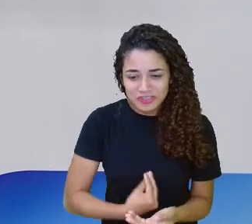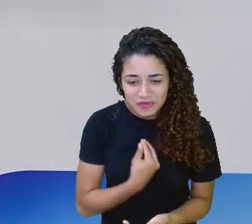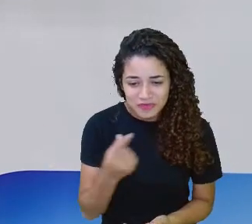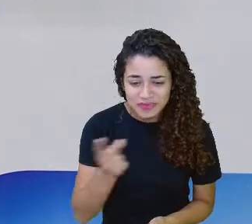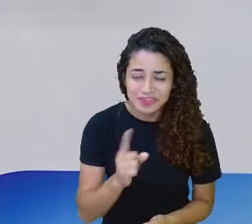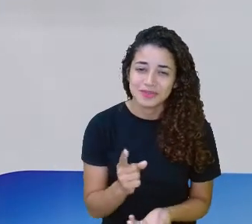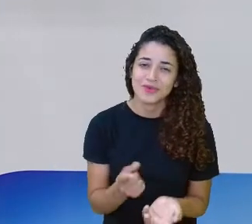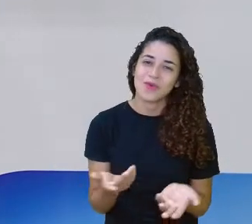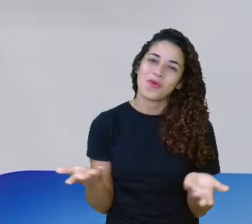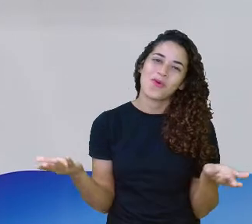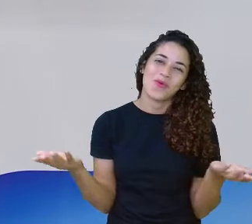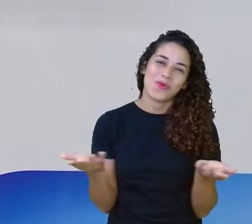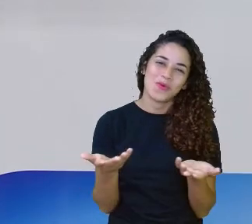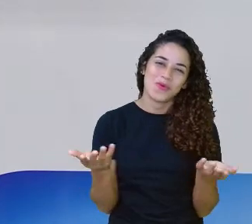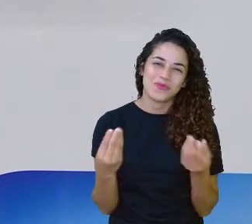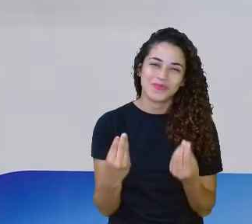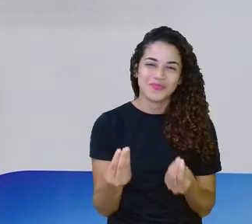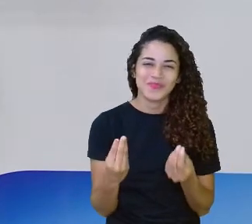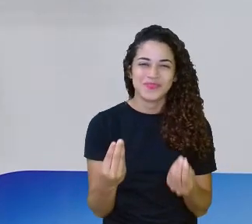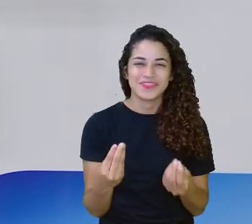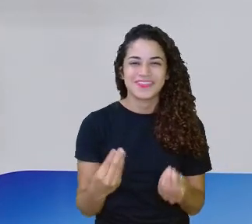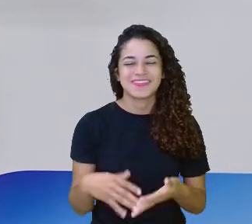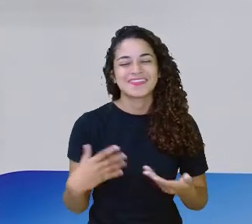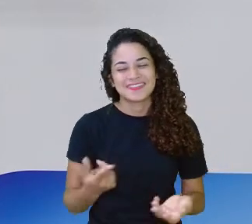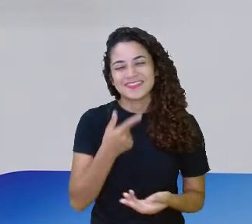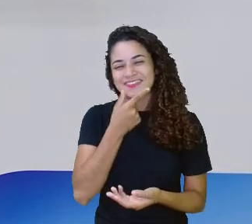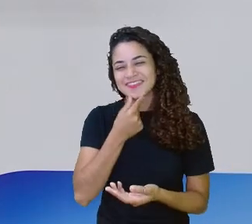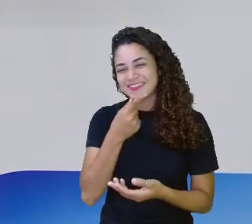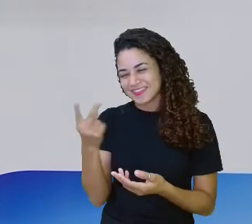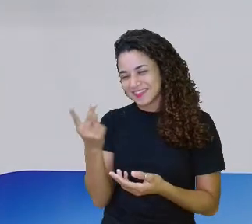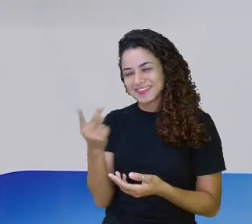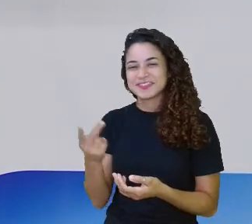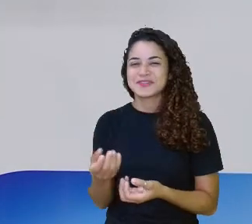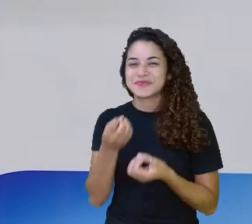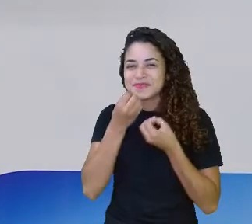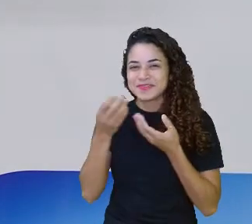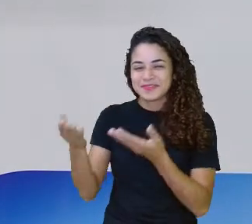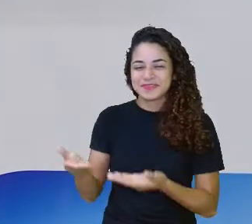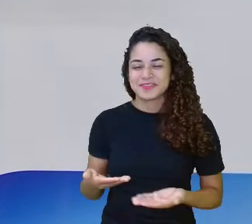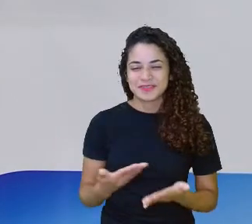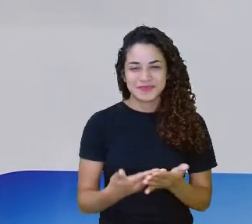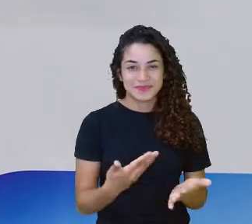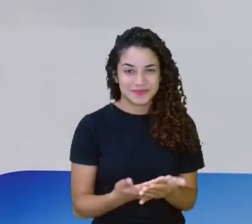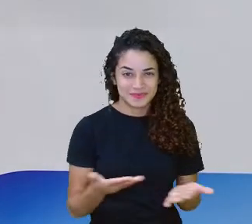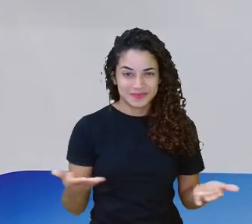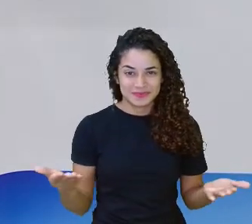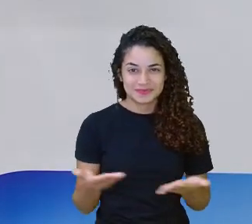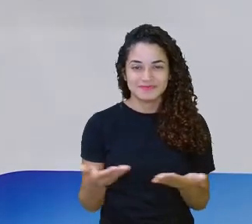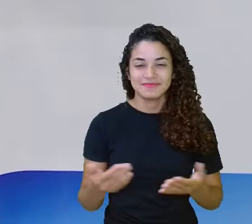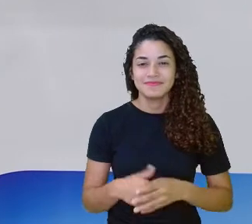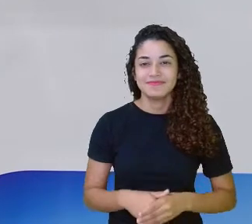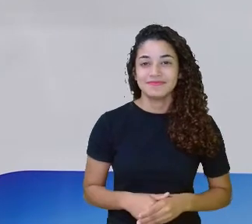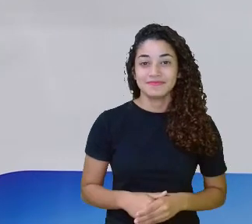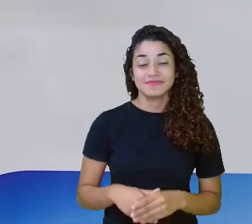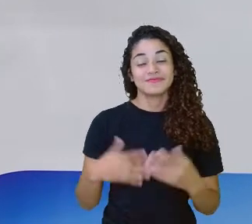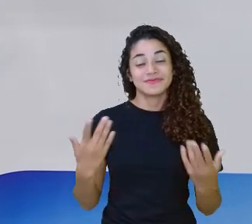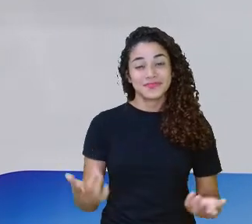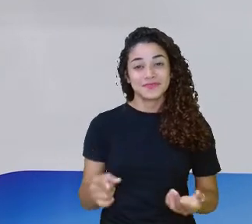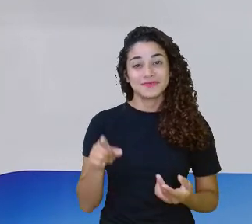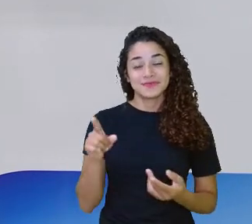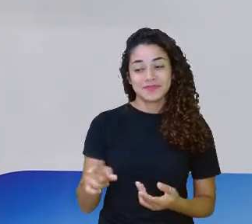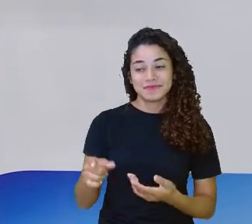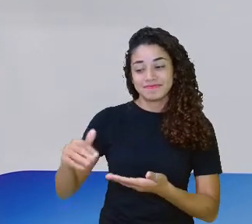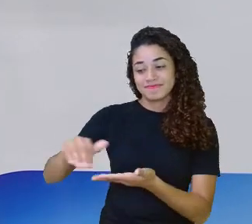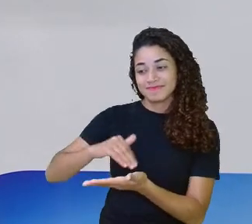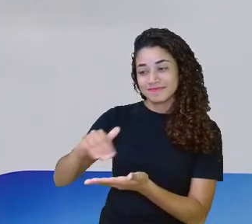façam isso. Mas, rapazes, sejam muito bem-vindos à nossa aula também. Não deixa de mandar a tua mensagem para